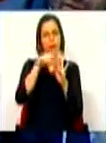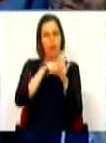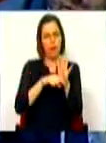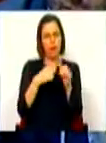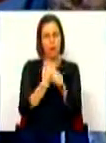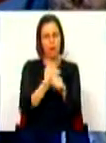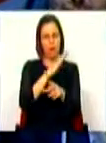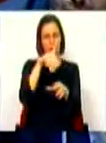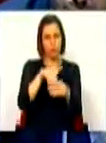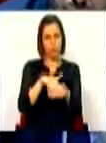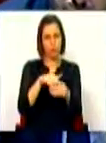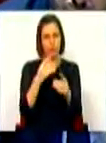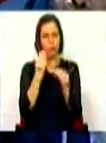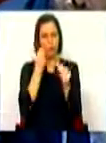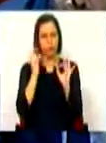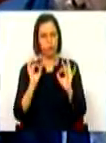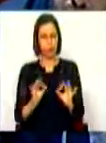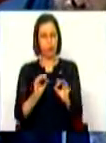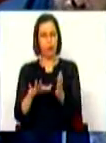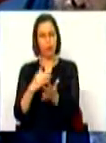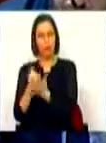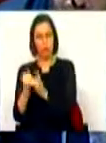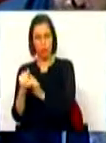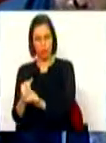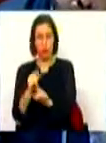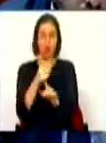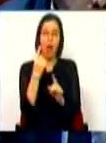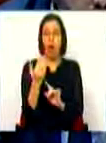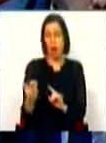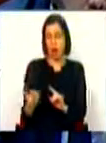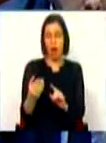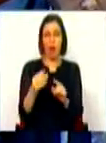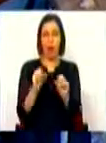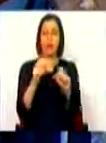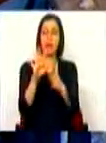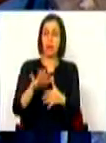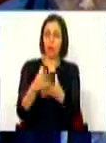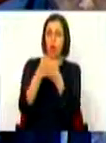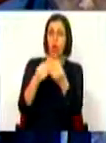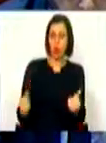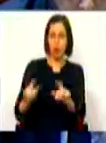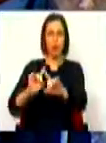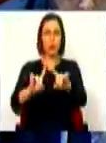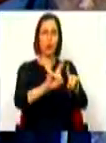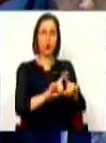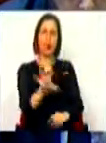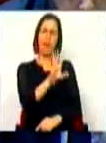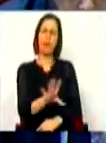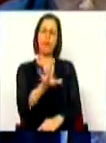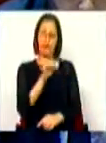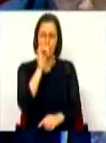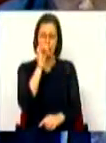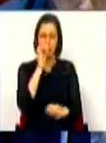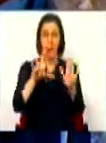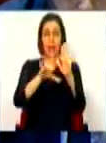de laboralidade próprios de um vínculo permanente, então há lugar à regularização nas diferentes formas que a